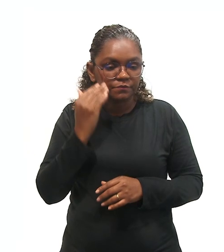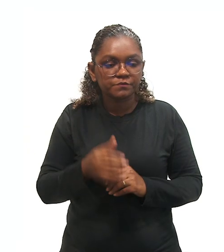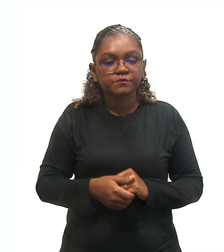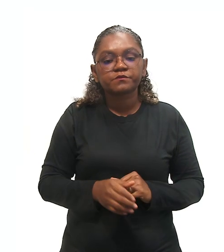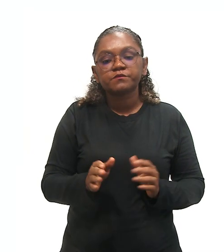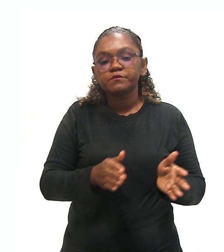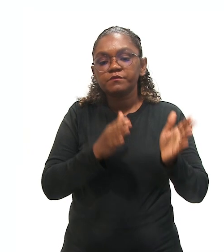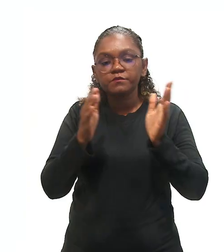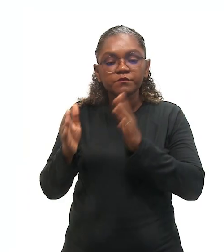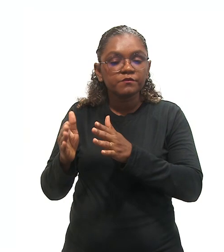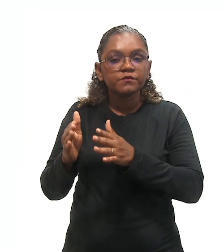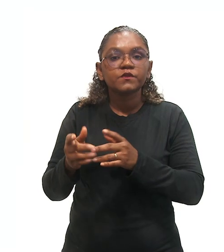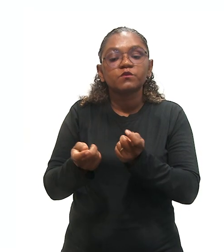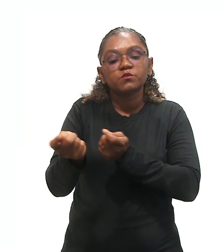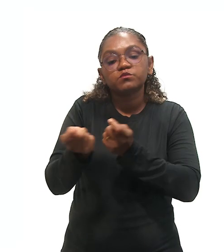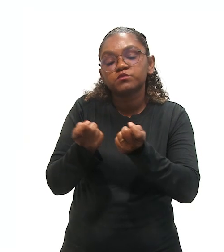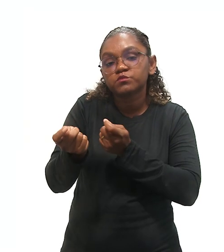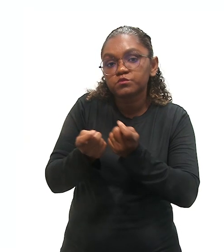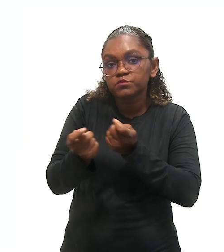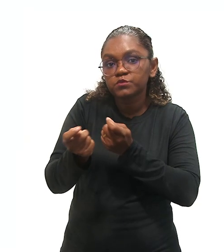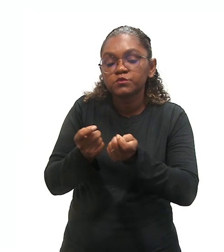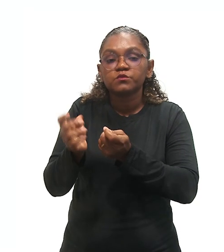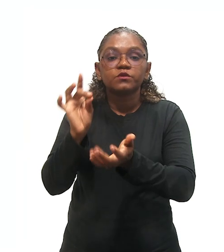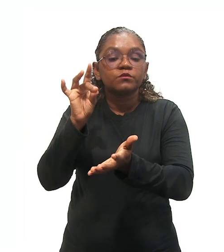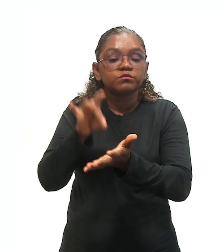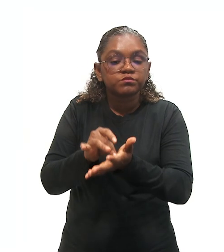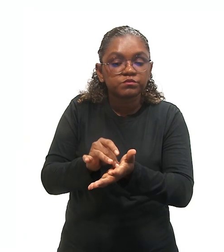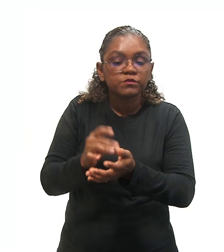e orçamento, né?